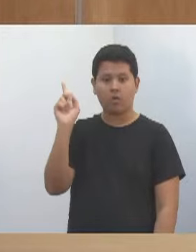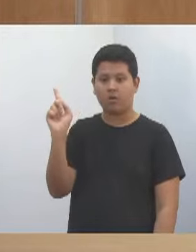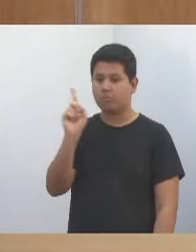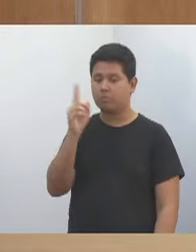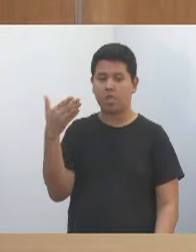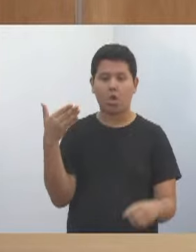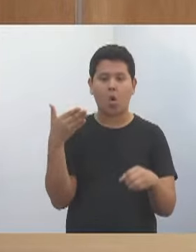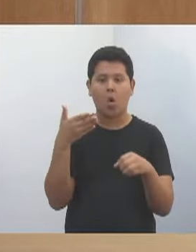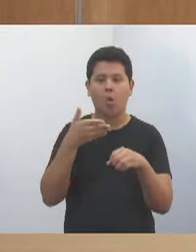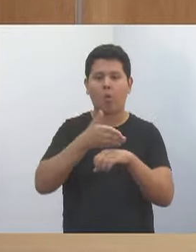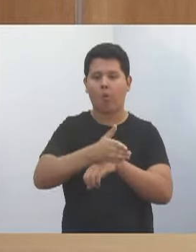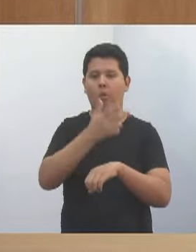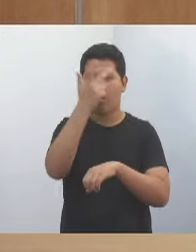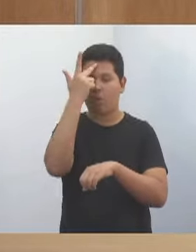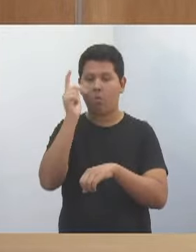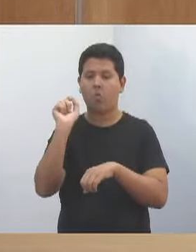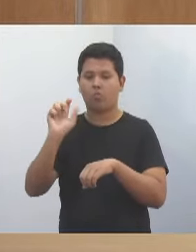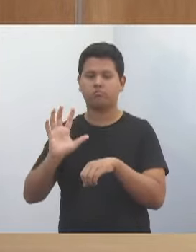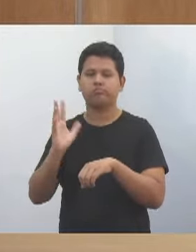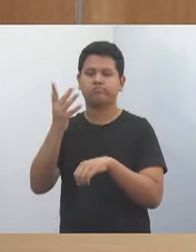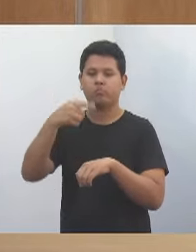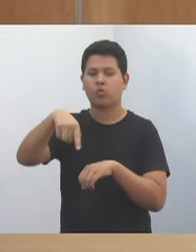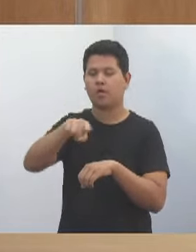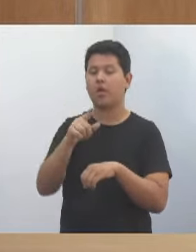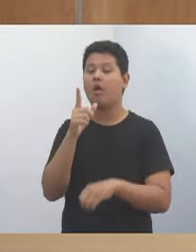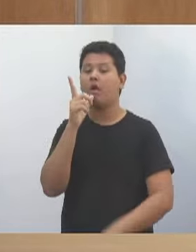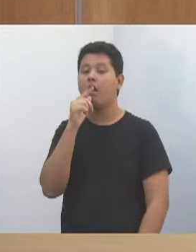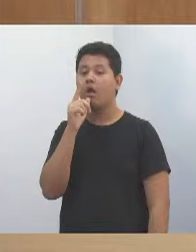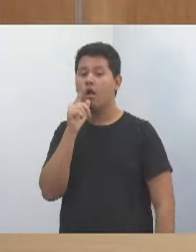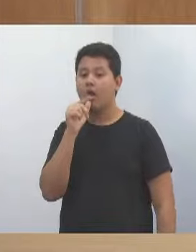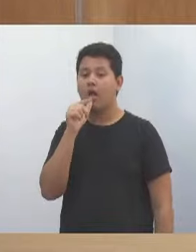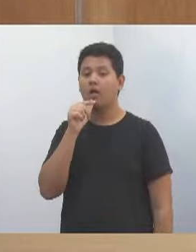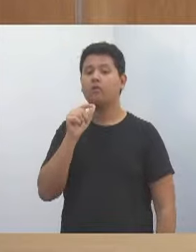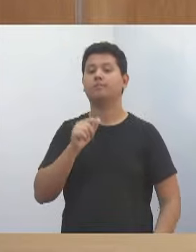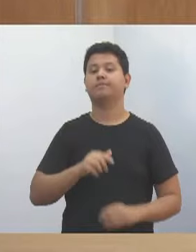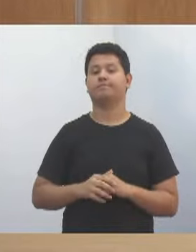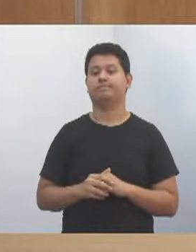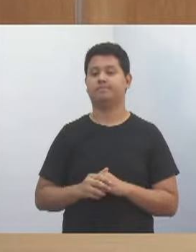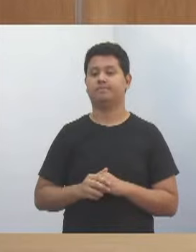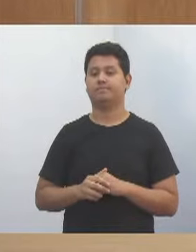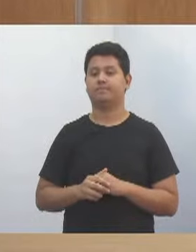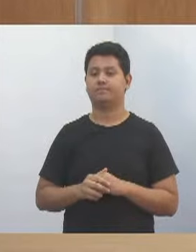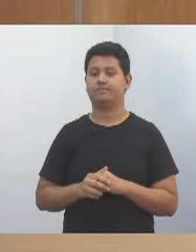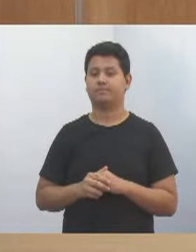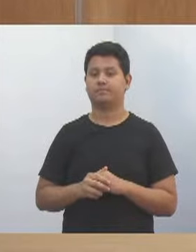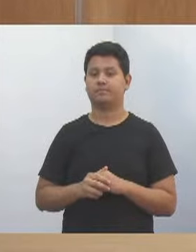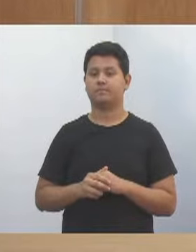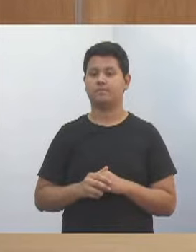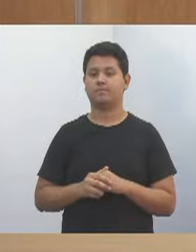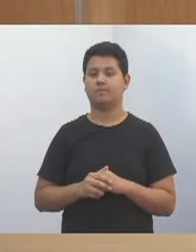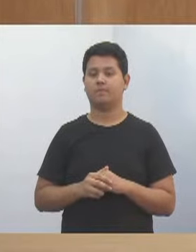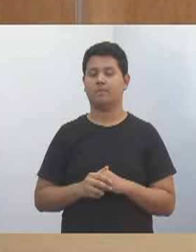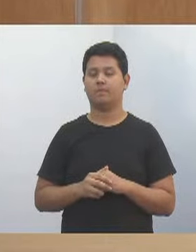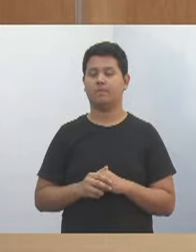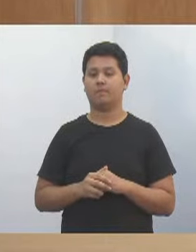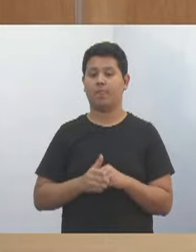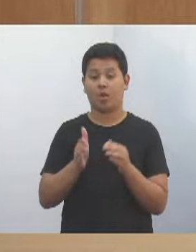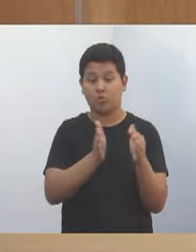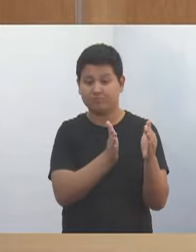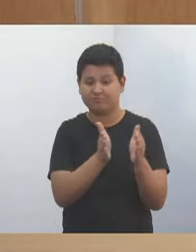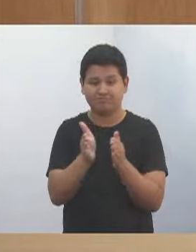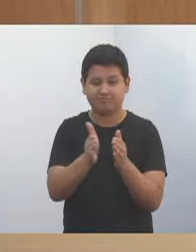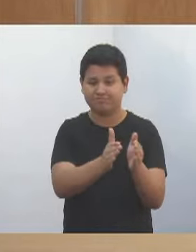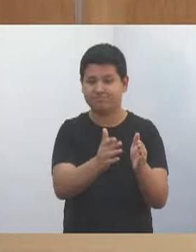E isso está fazendo com que essas águas vá para locais